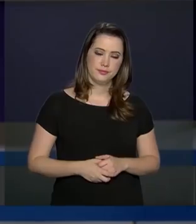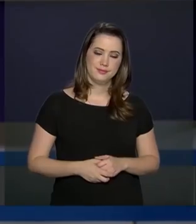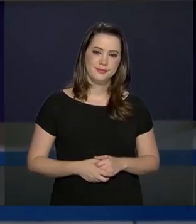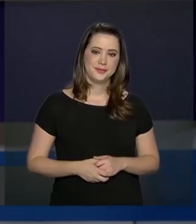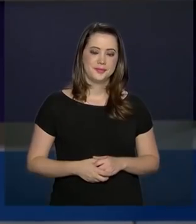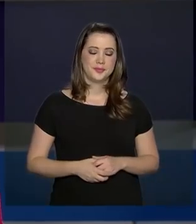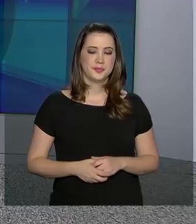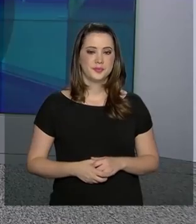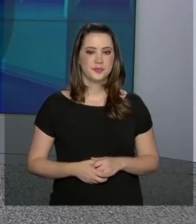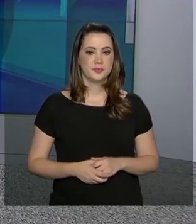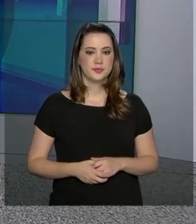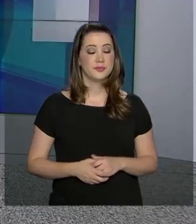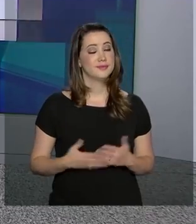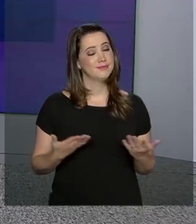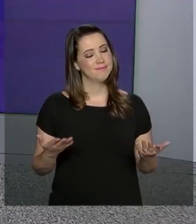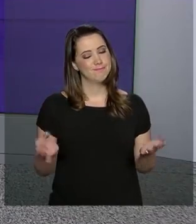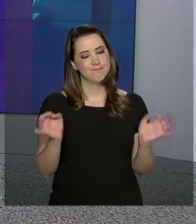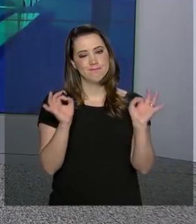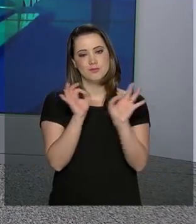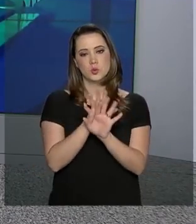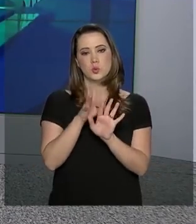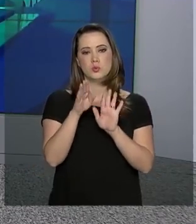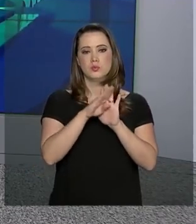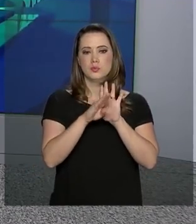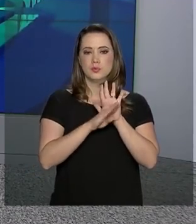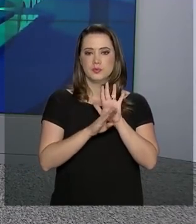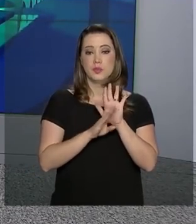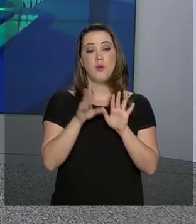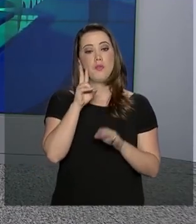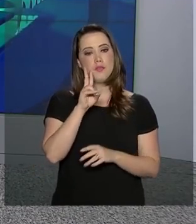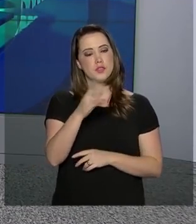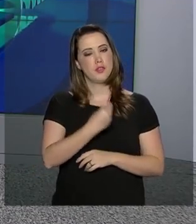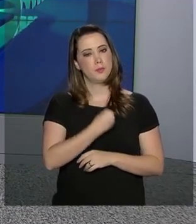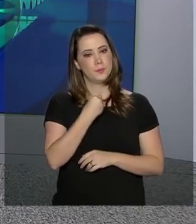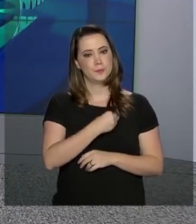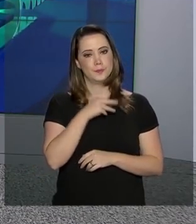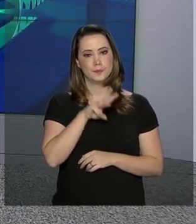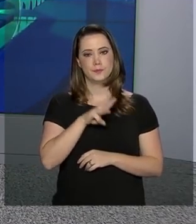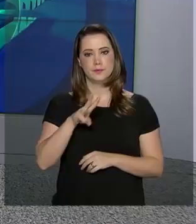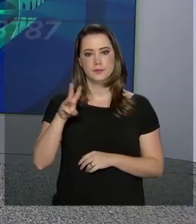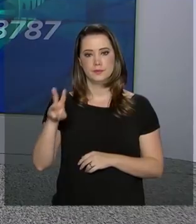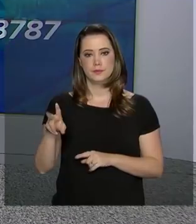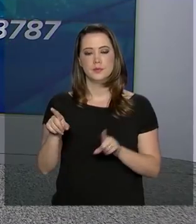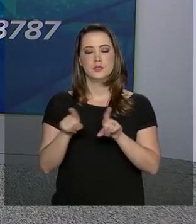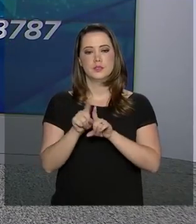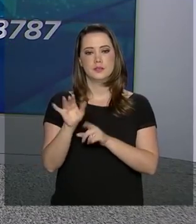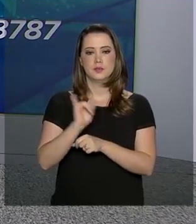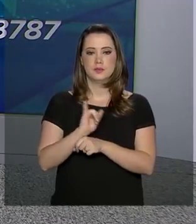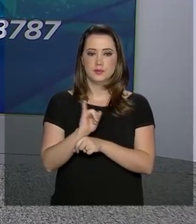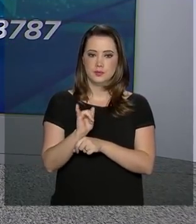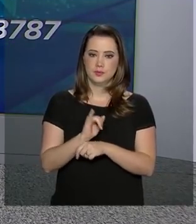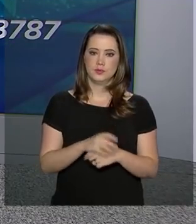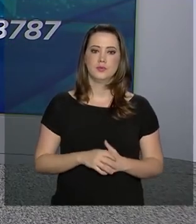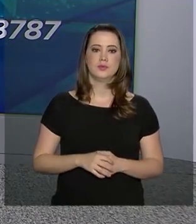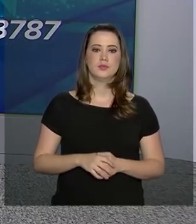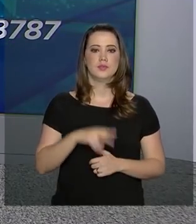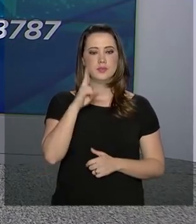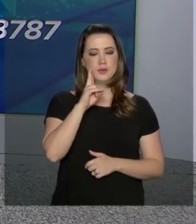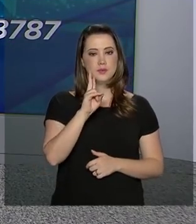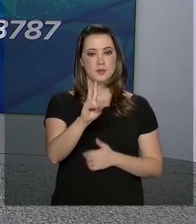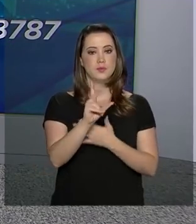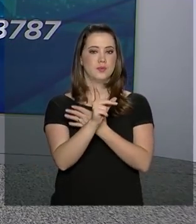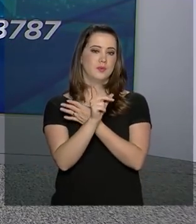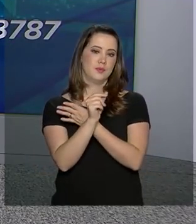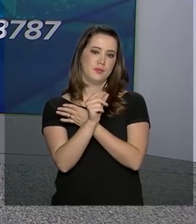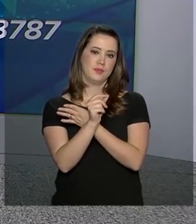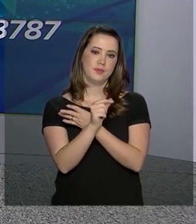receita.economia.gov.br. Nós ficamos por aqui. Toda a nossa programação você acompanha ao vivo pelo site da NBR e pelo canal no YouTube.